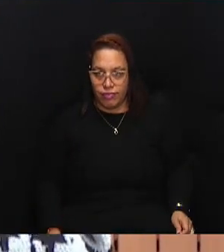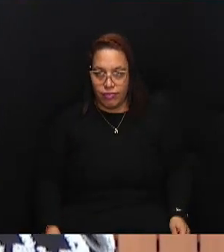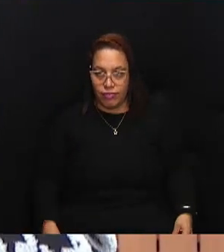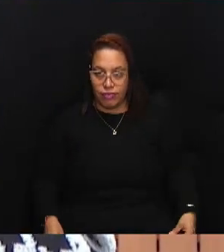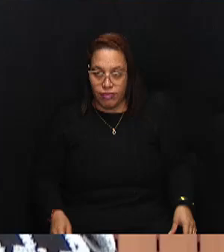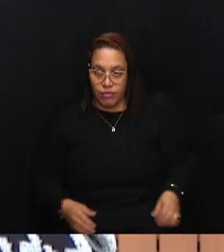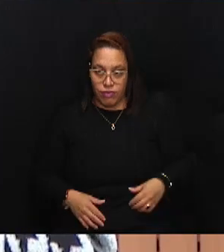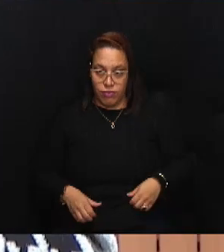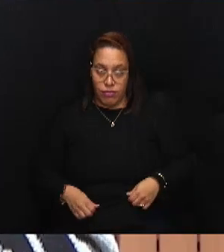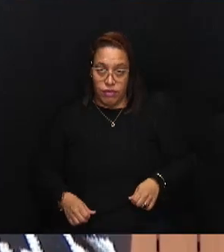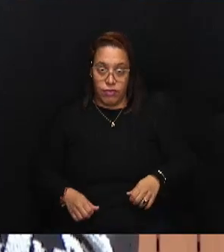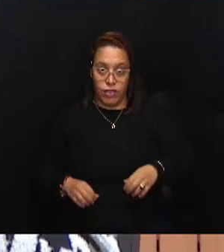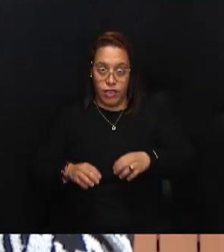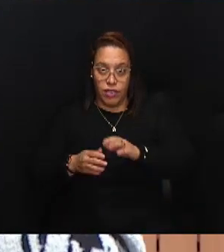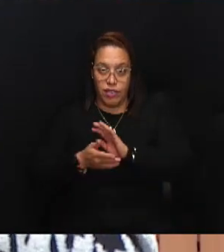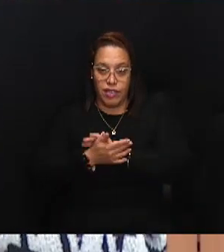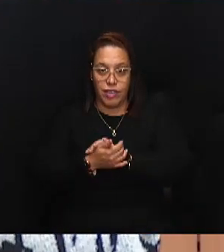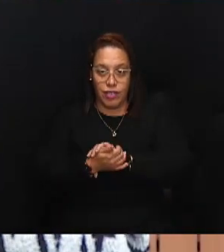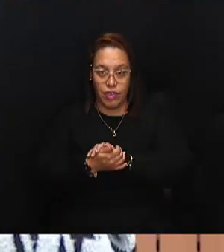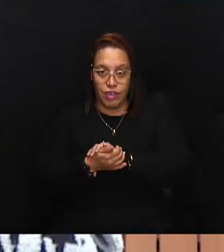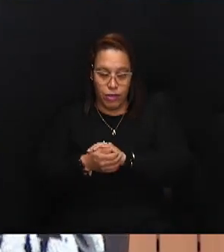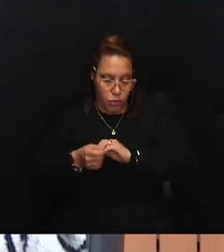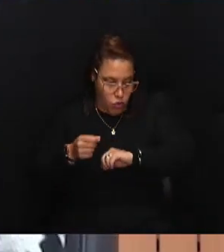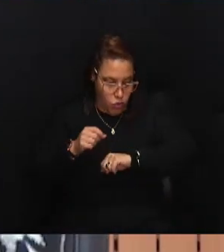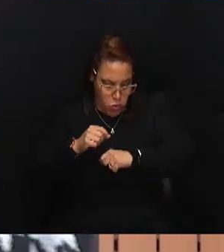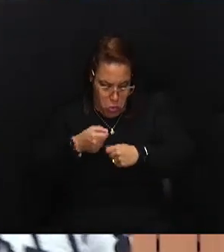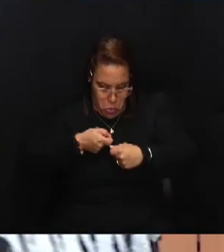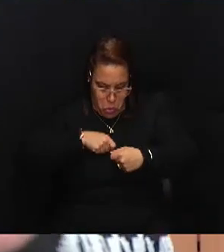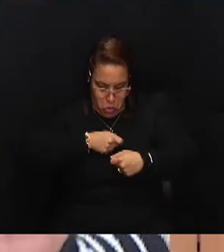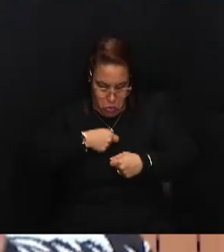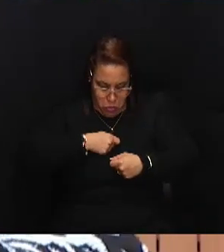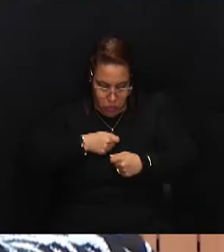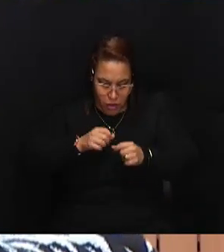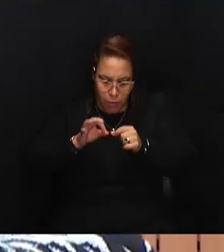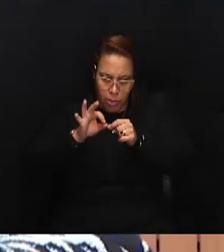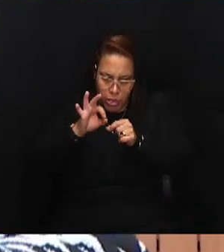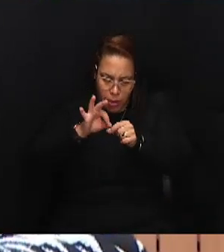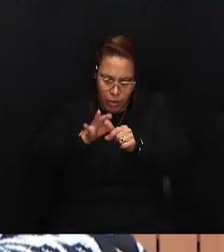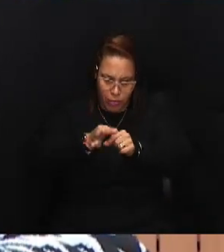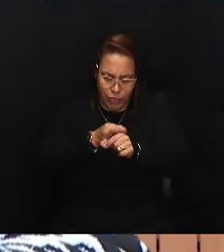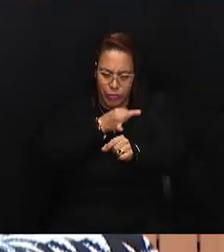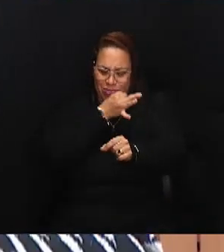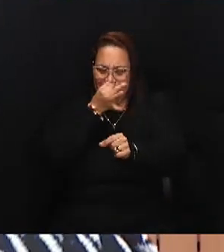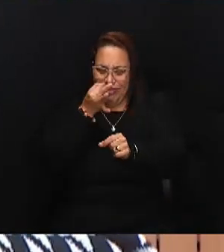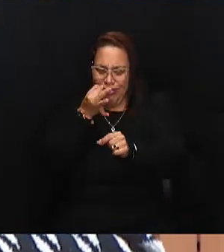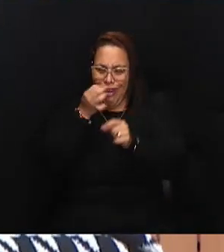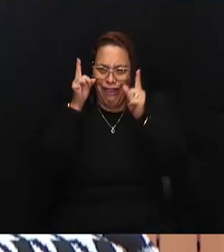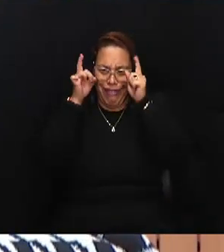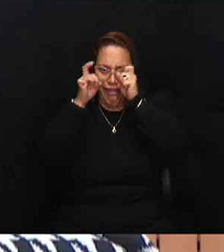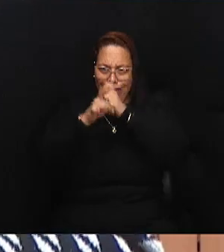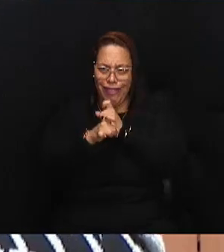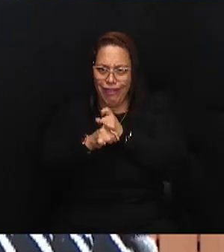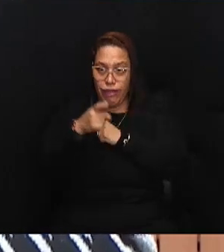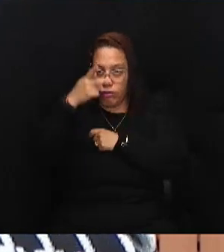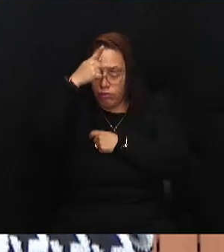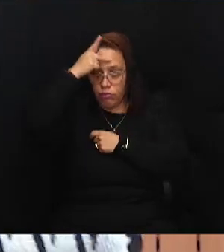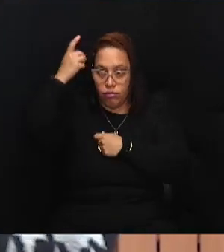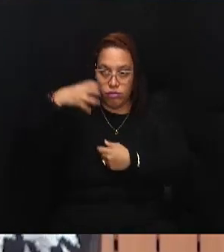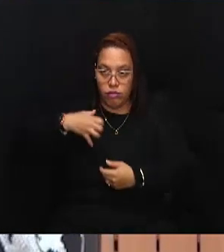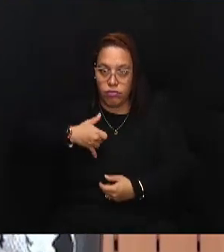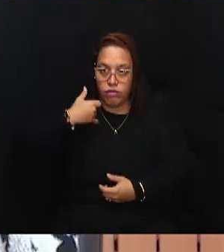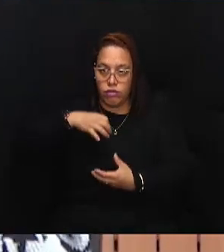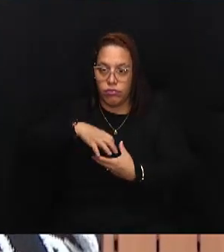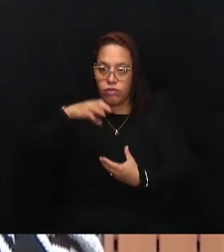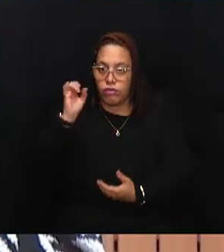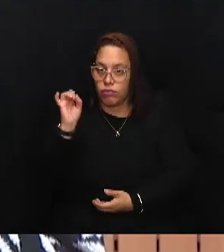destreza manual. Então, não sei nem pregar um botão. Passar a linha na agulha, para mim, é uma coisa de louco. E a pessoa idosa, ela tem